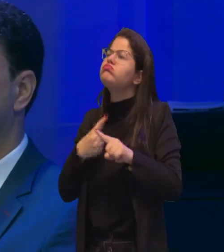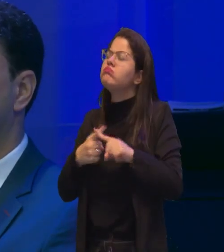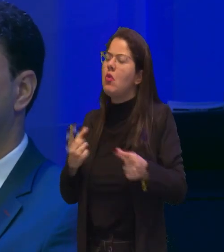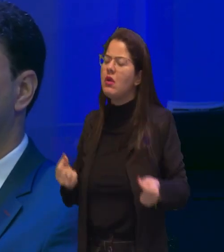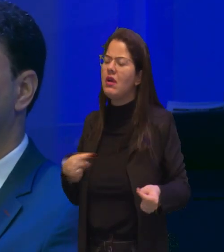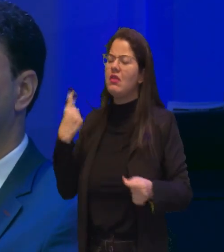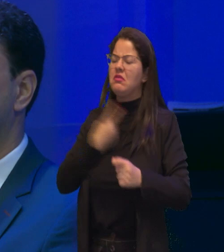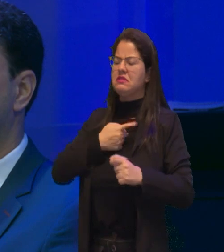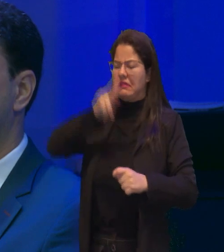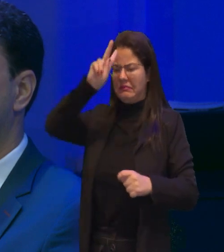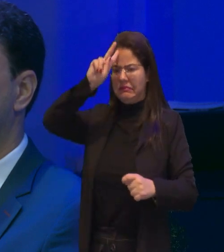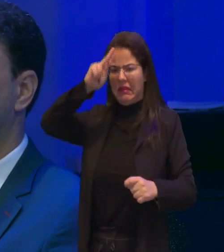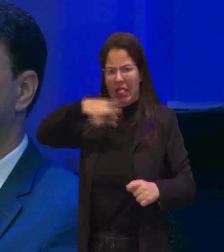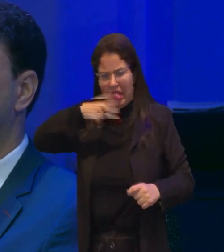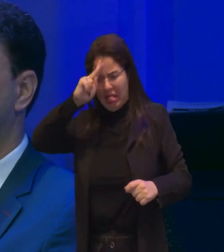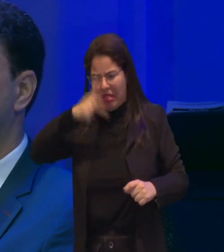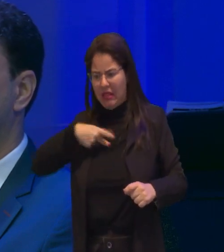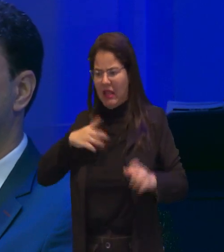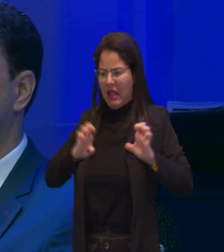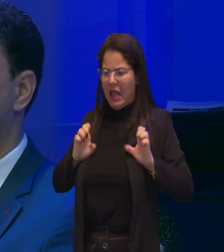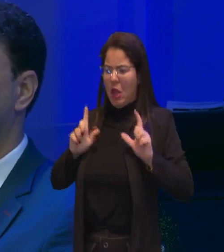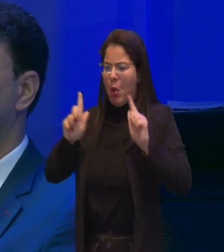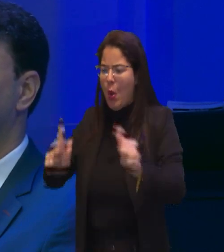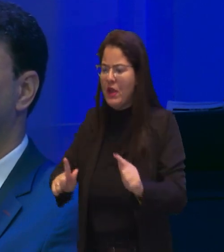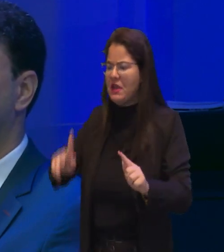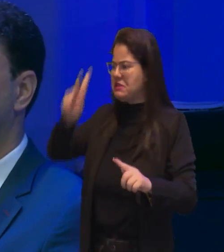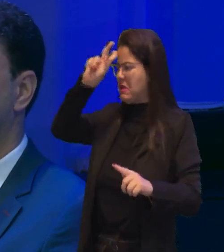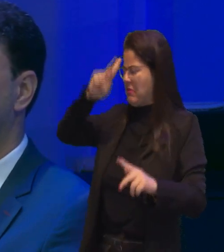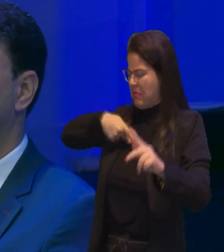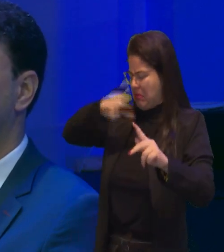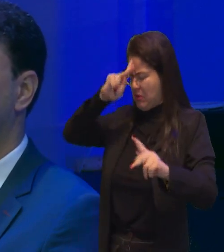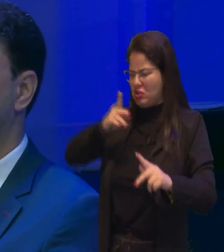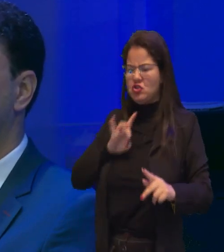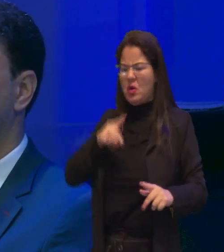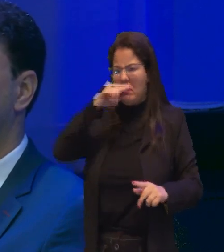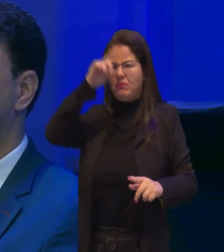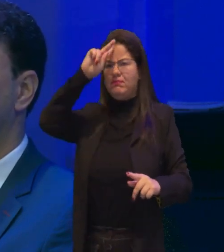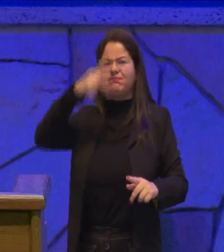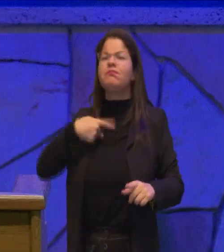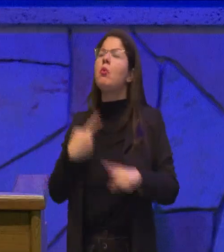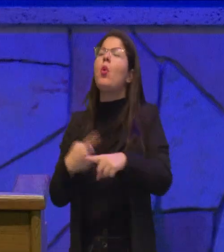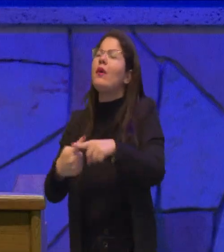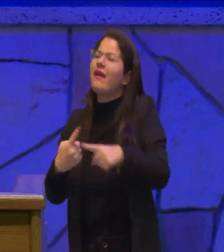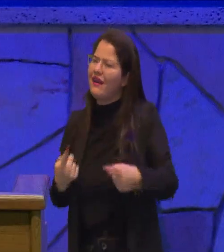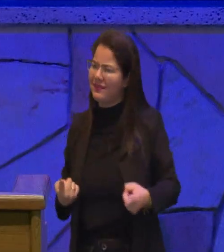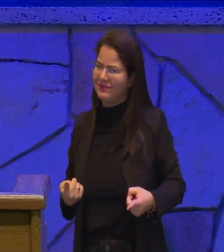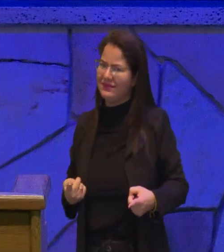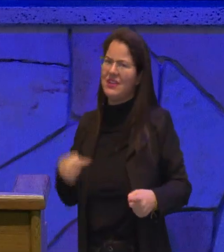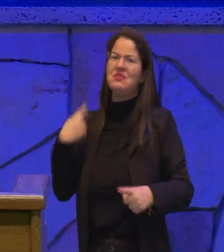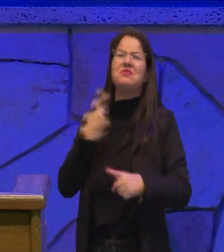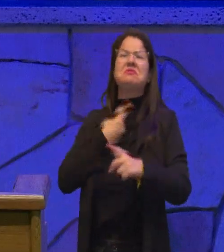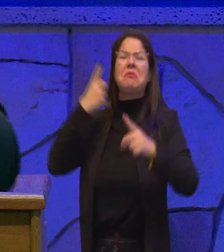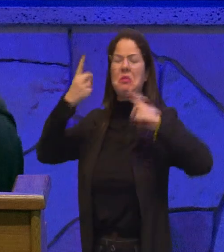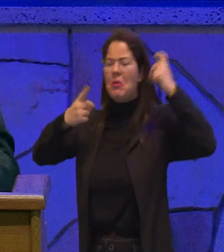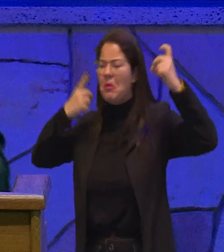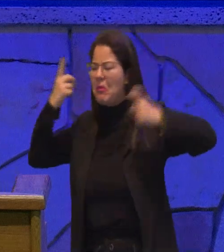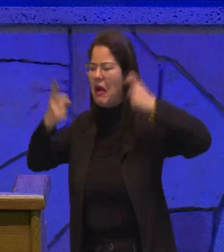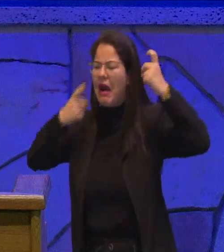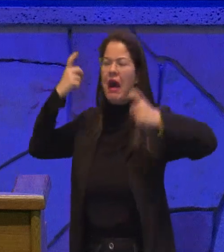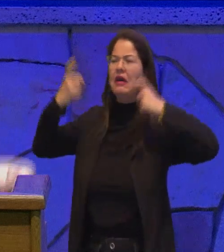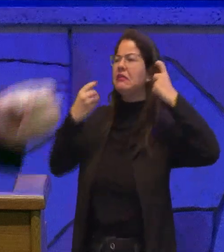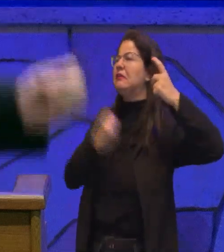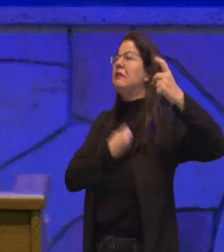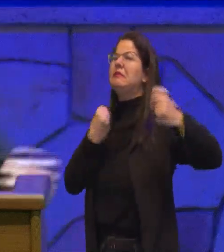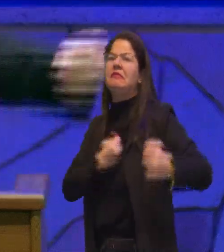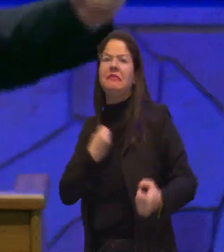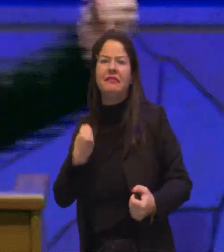tão egoístas, tão centrados em nossa imagem? Por que nós somos tão preocupados com a nossa vida? Como